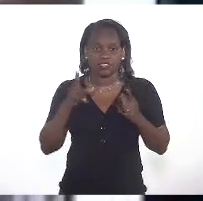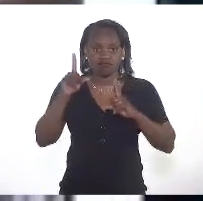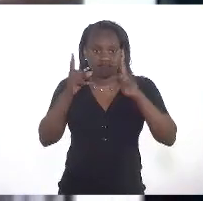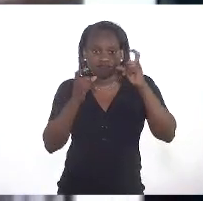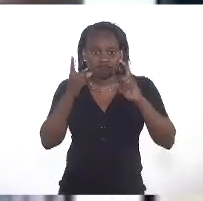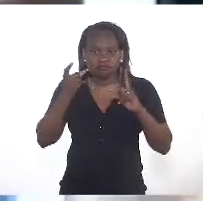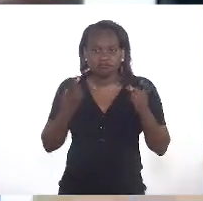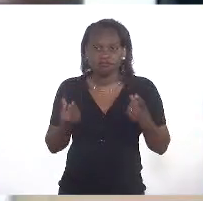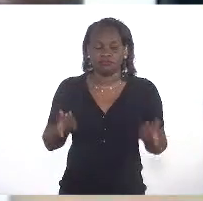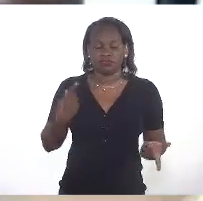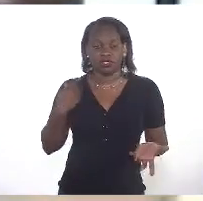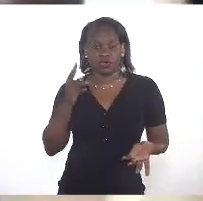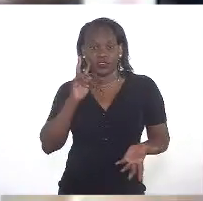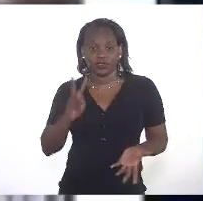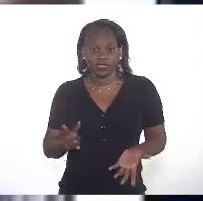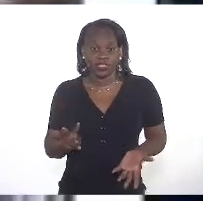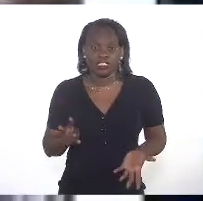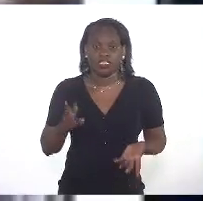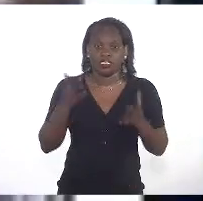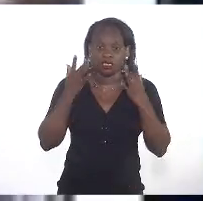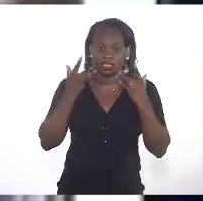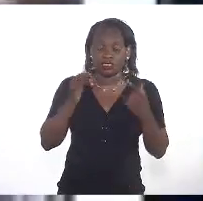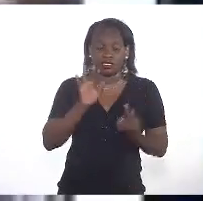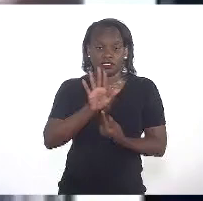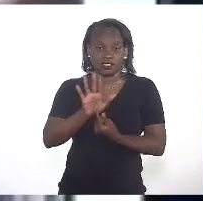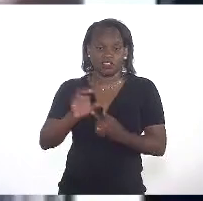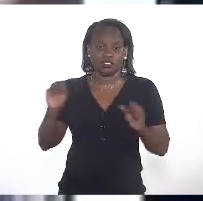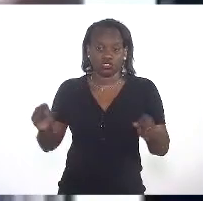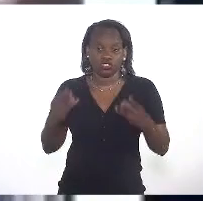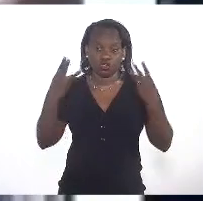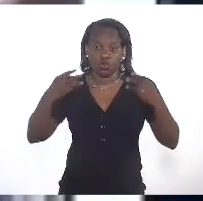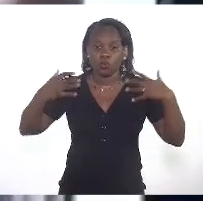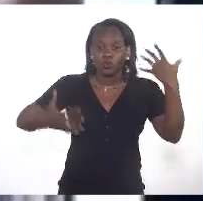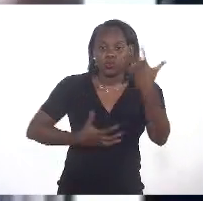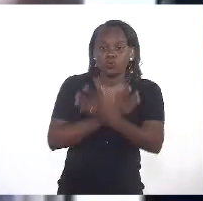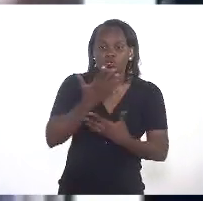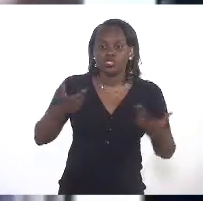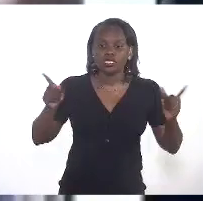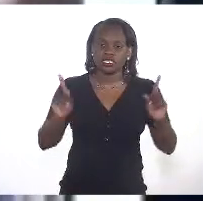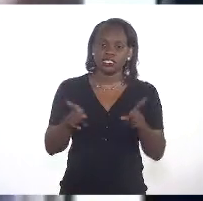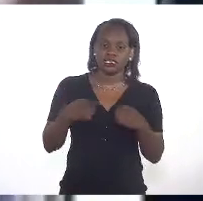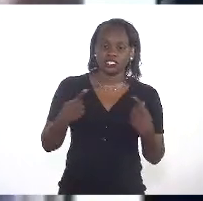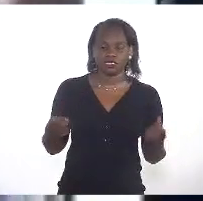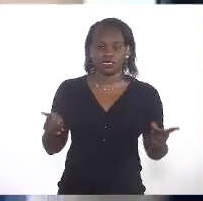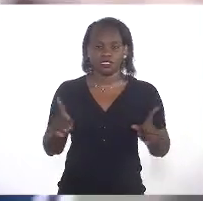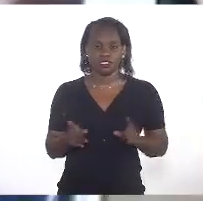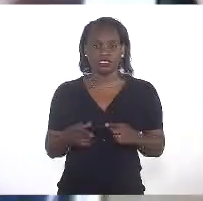teatro, a assistir um espetáculo, show de música,